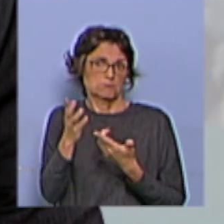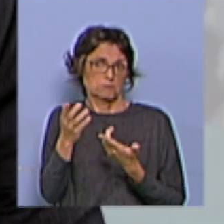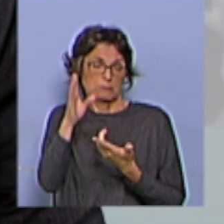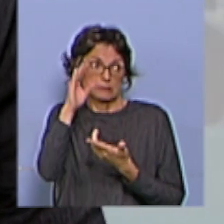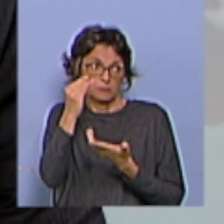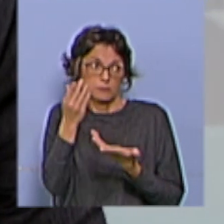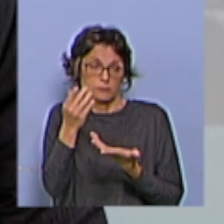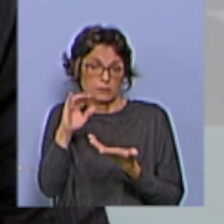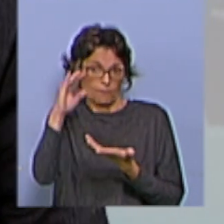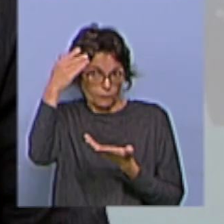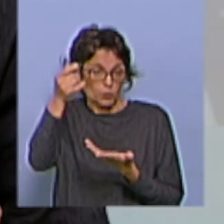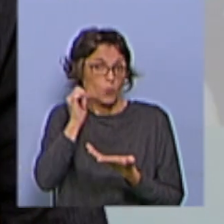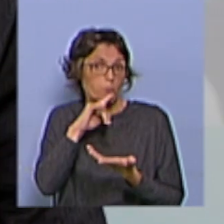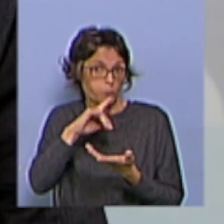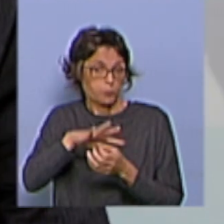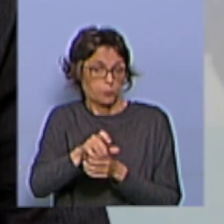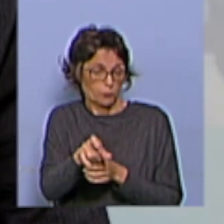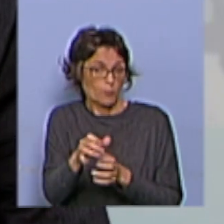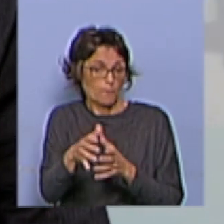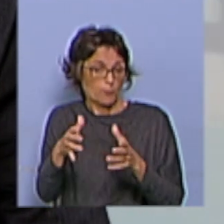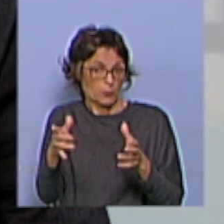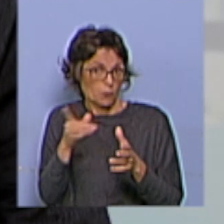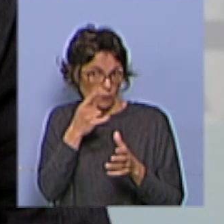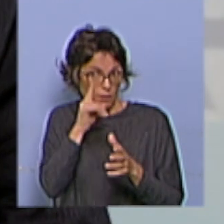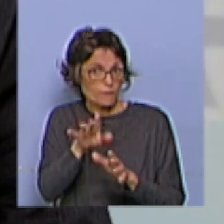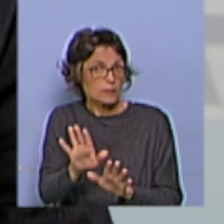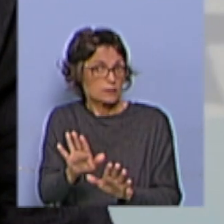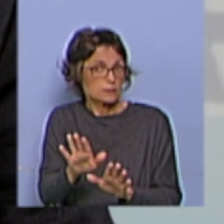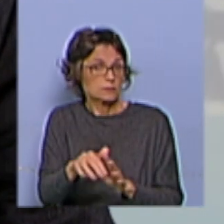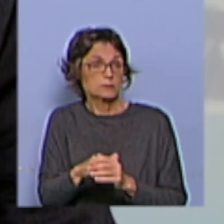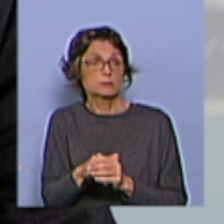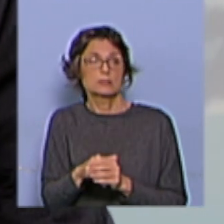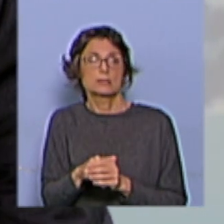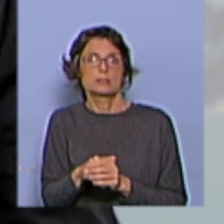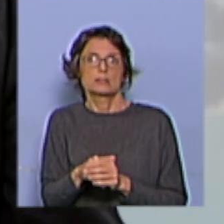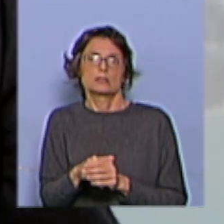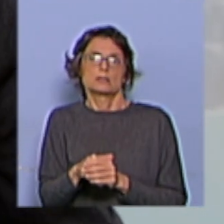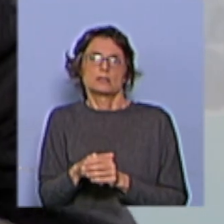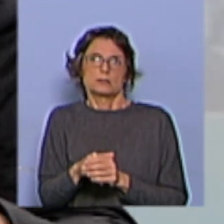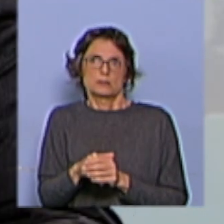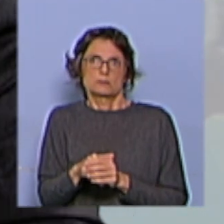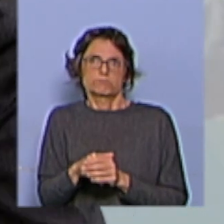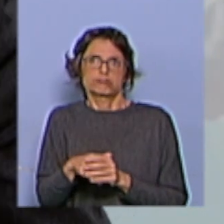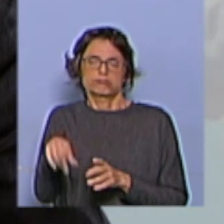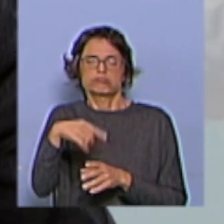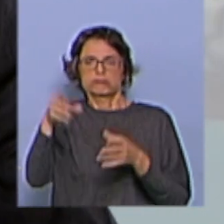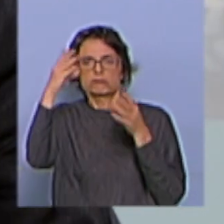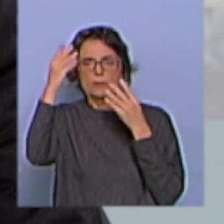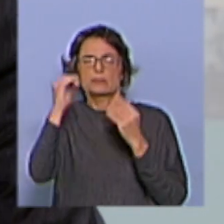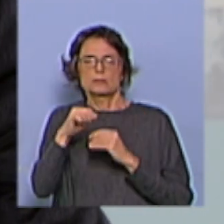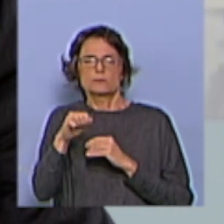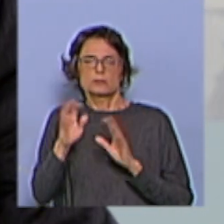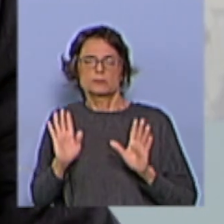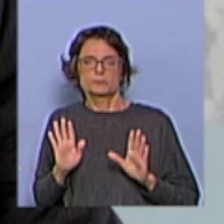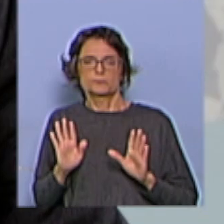é? Sim, nós temos de tirar daqui ilações, sobretudo para o nosso futuro na presença